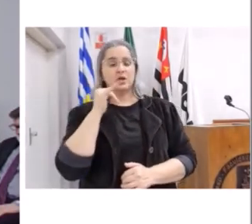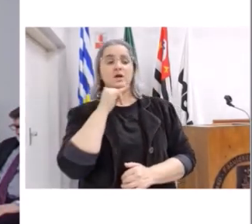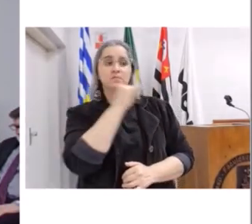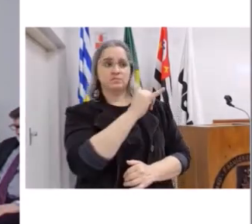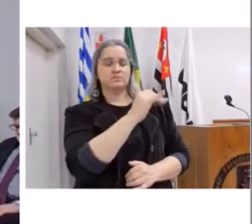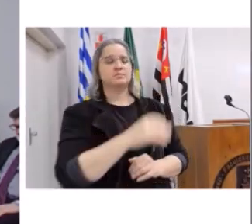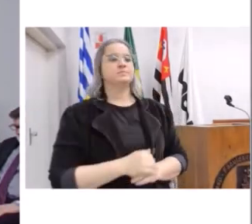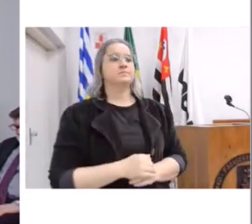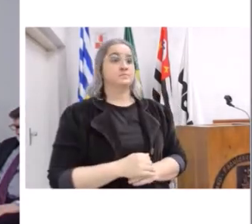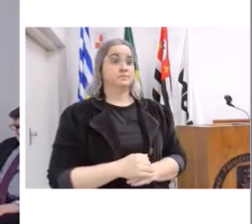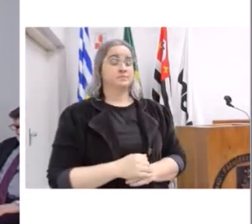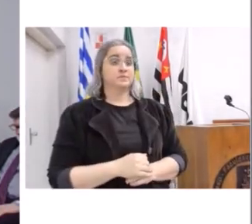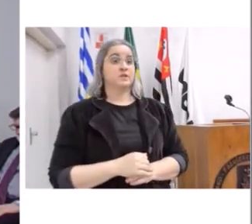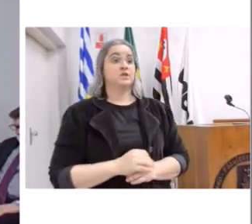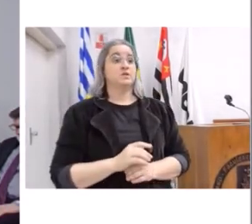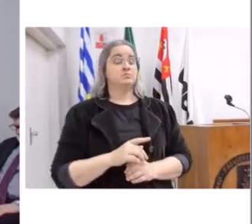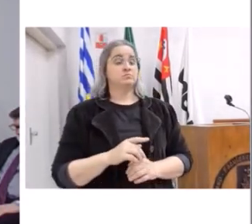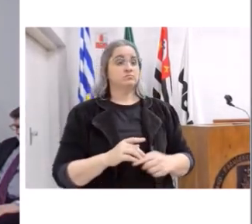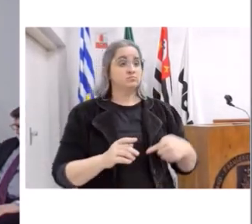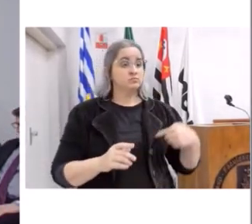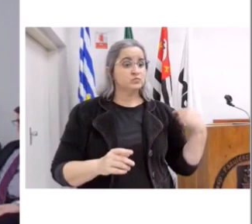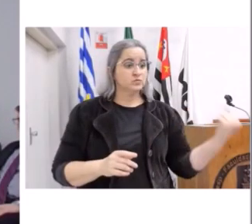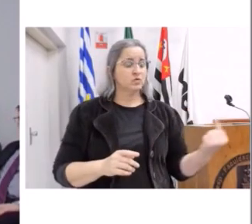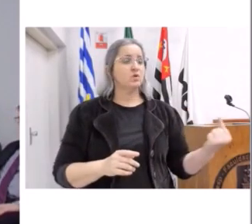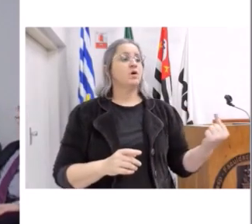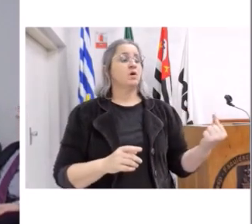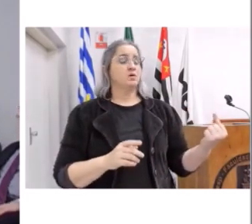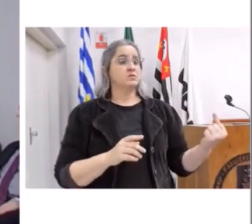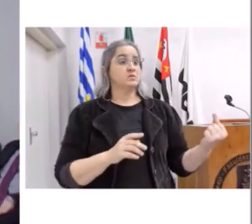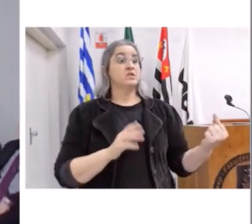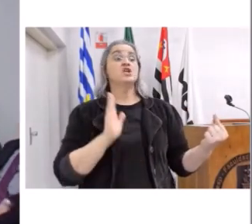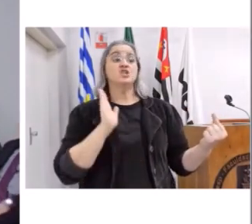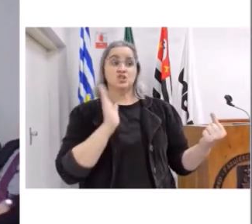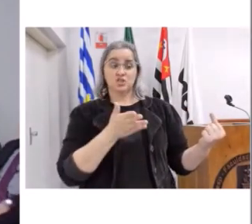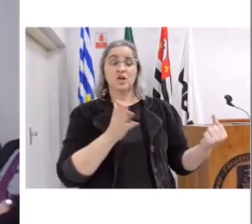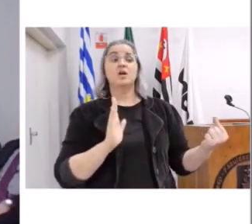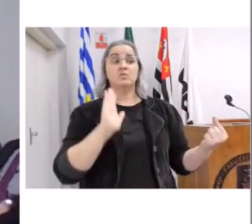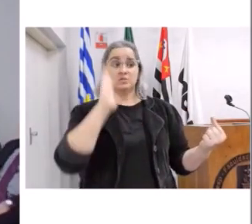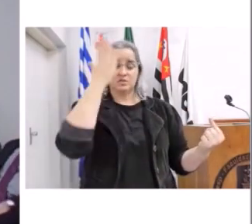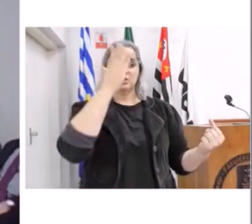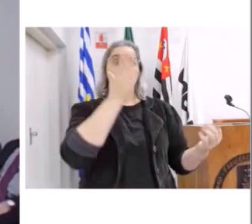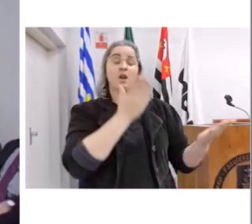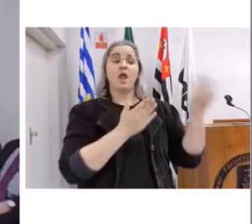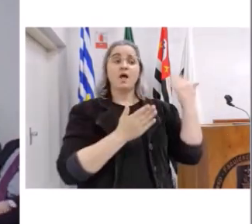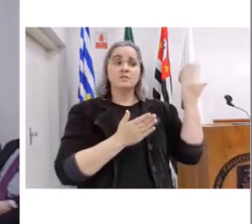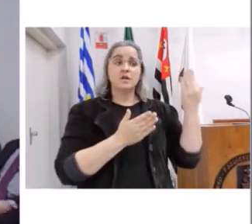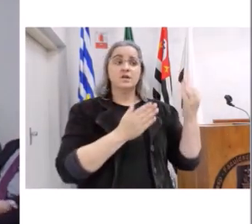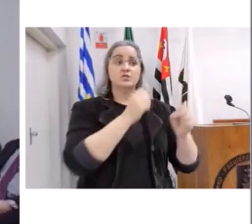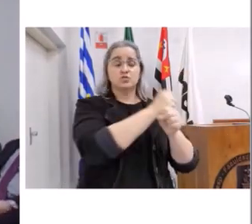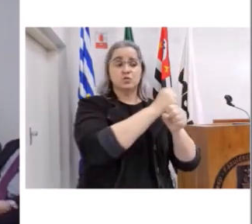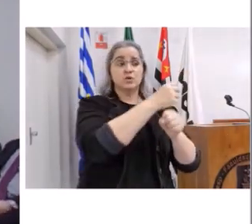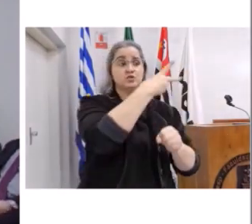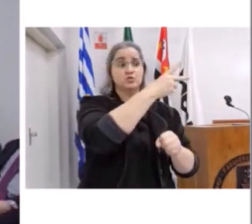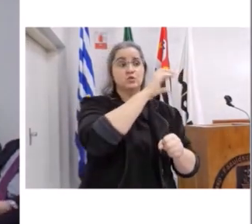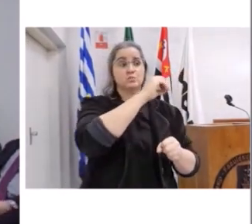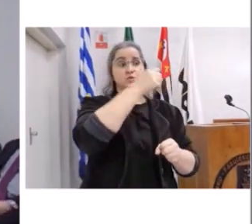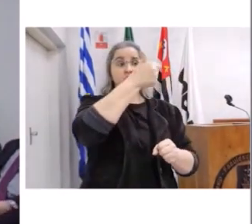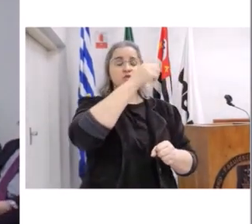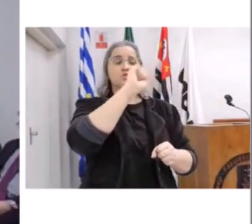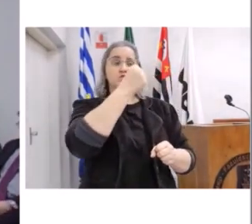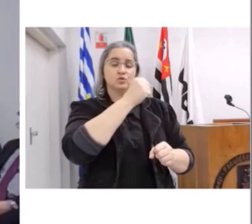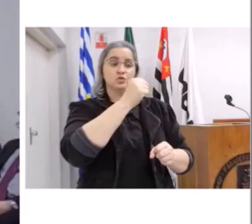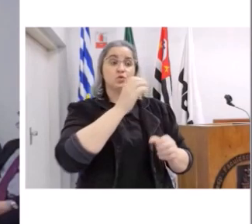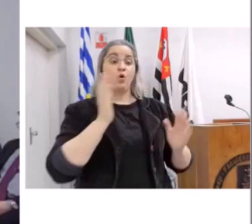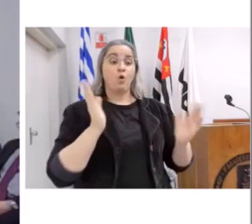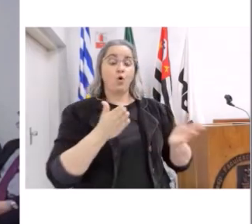já nós validamos isso que eu vou estar abordando para vocês em 2018. Nós fizemos uma melhoria em